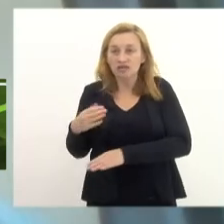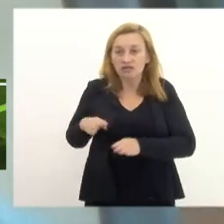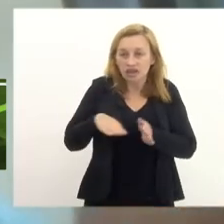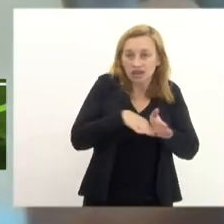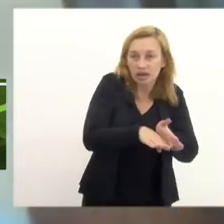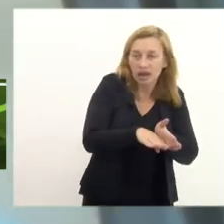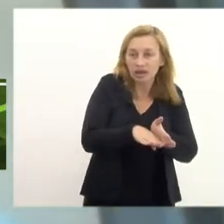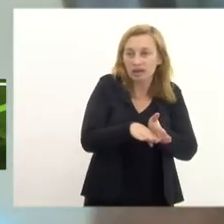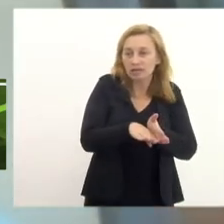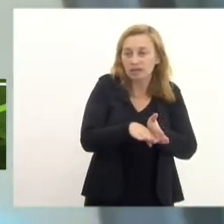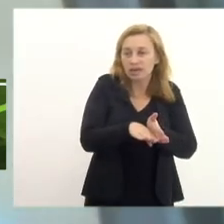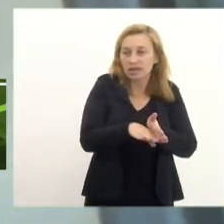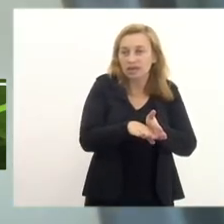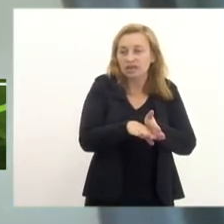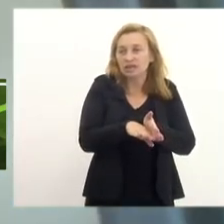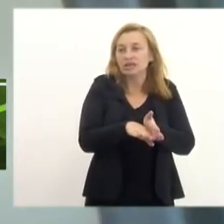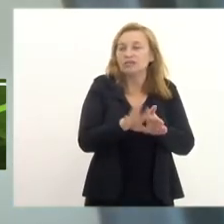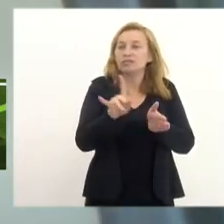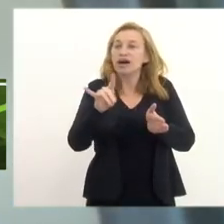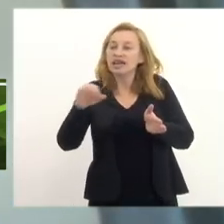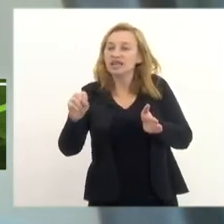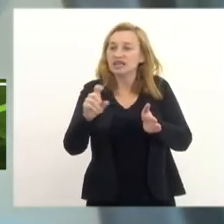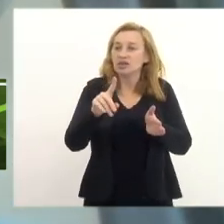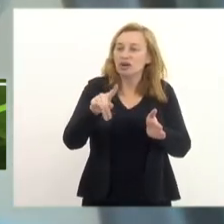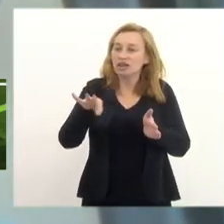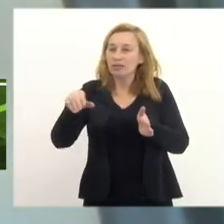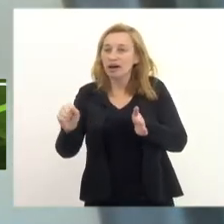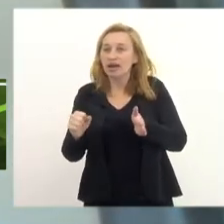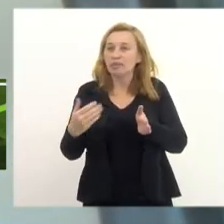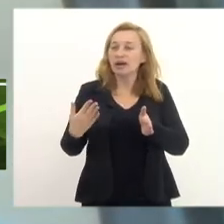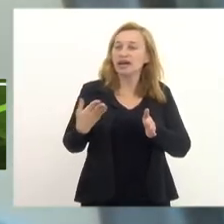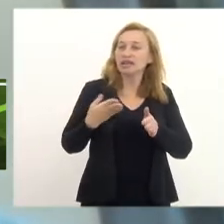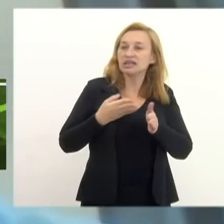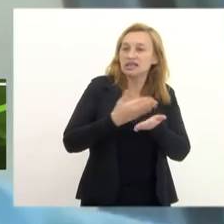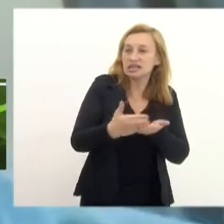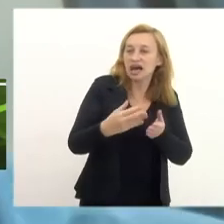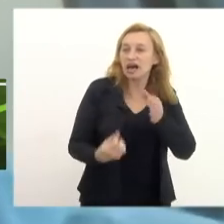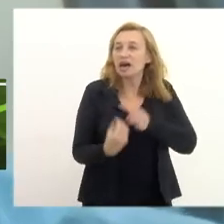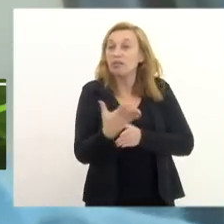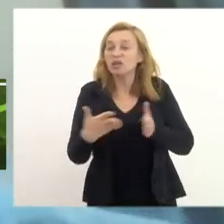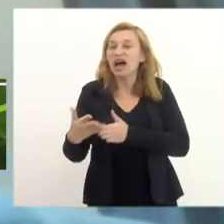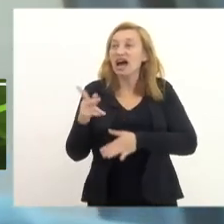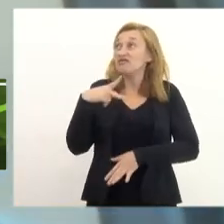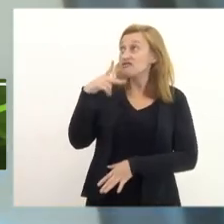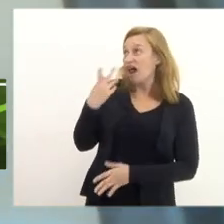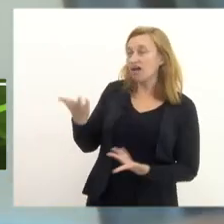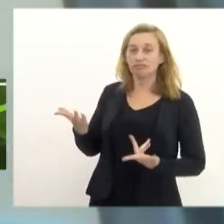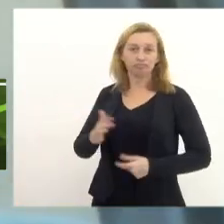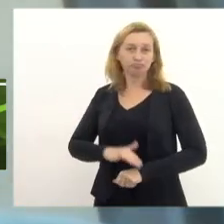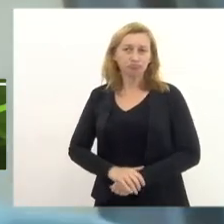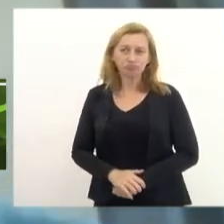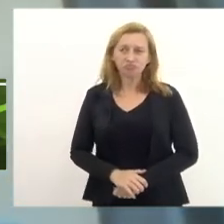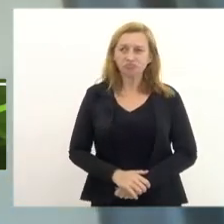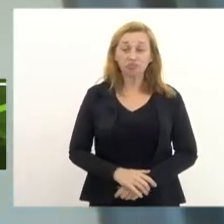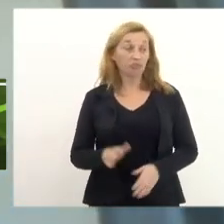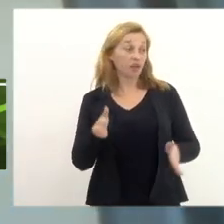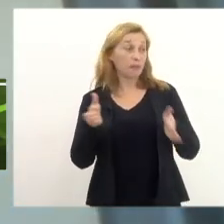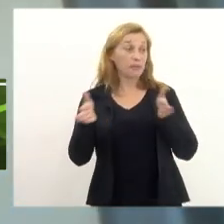Guanabara, fazendo reparo para poder entrar em produção. Aí falam de